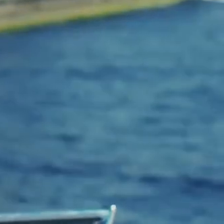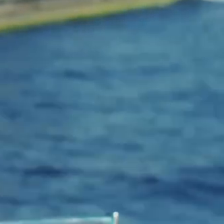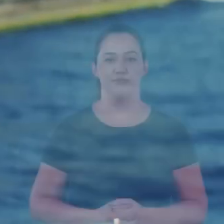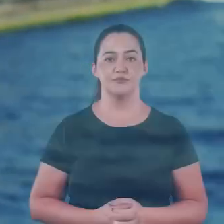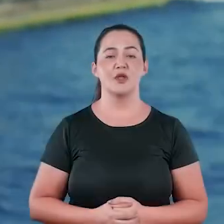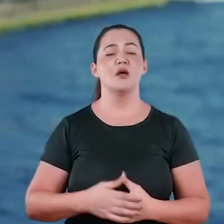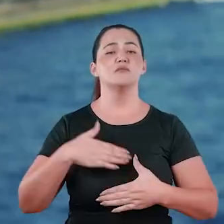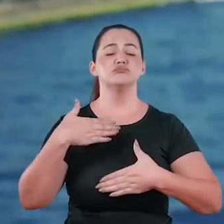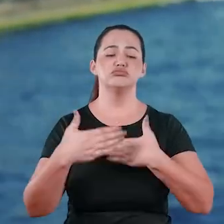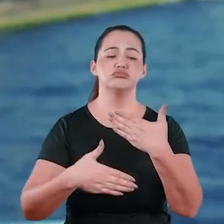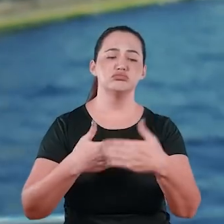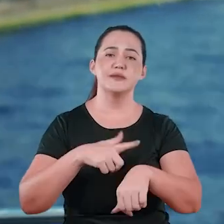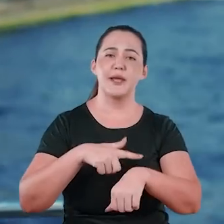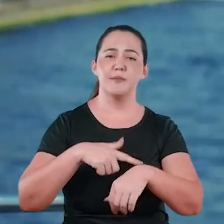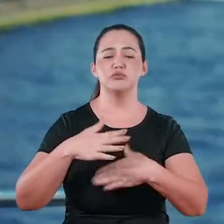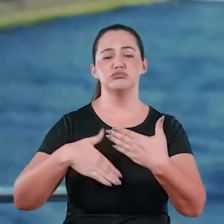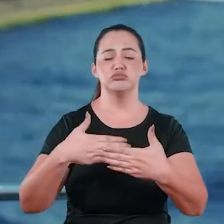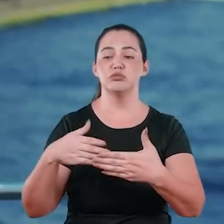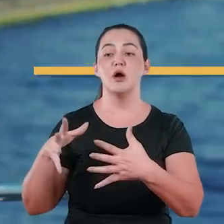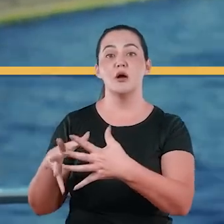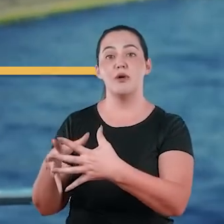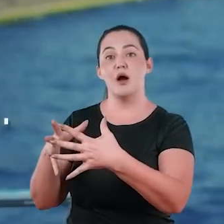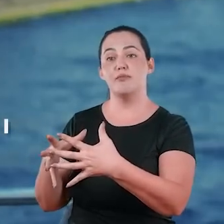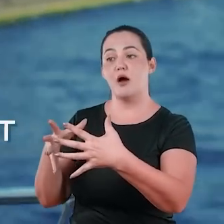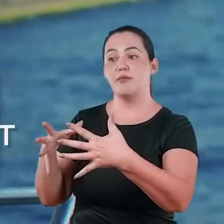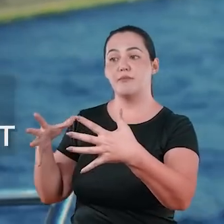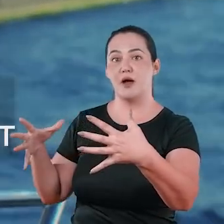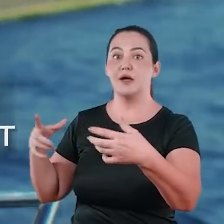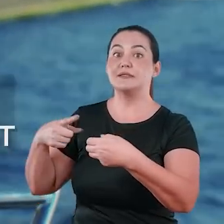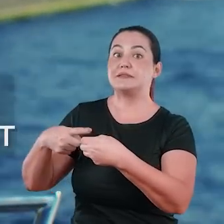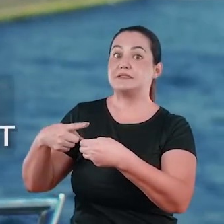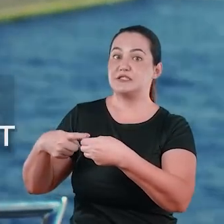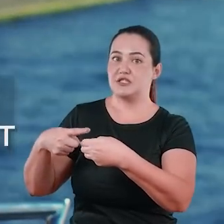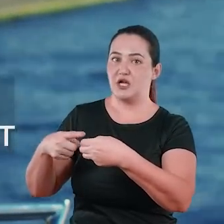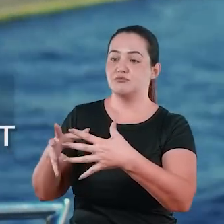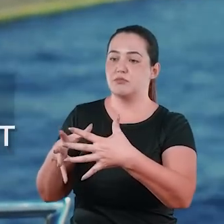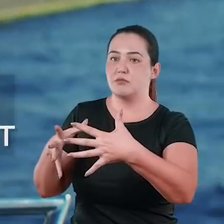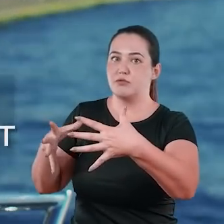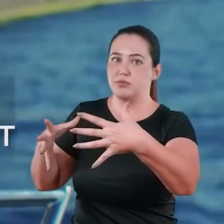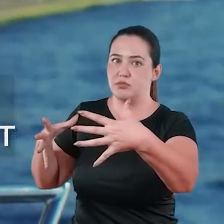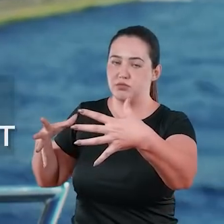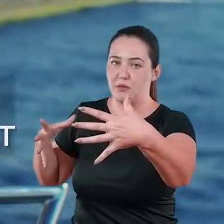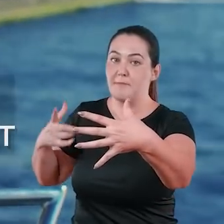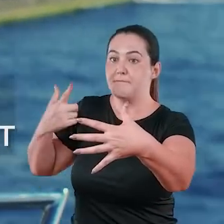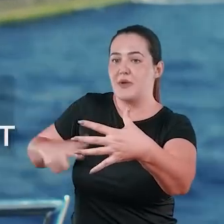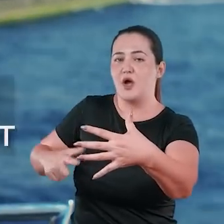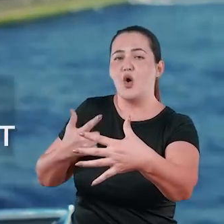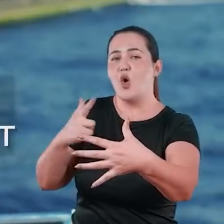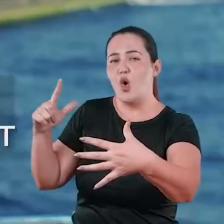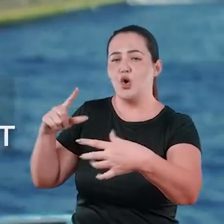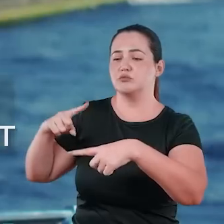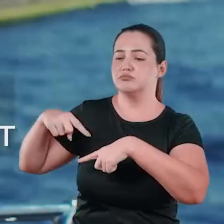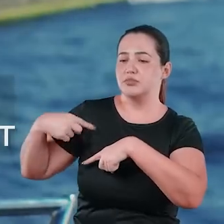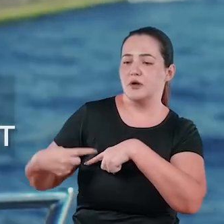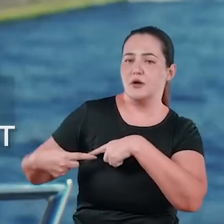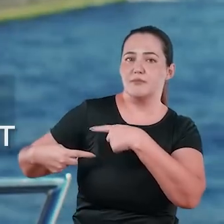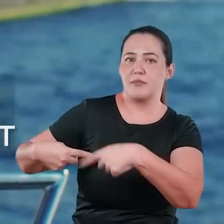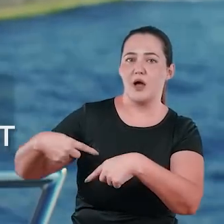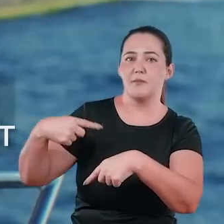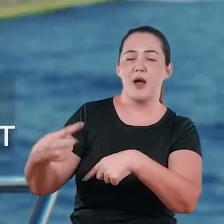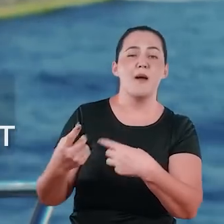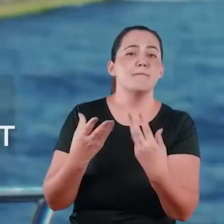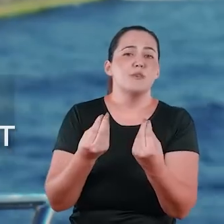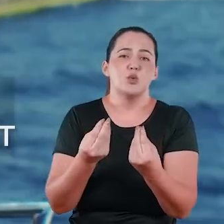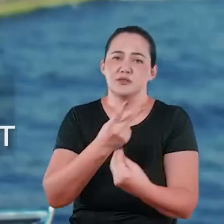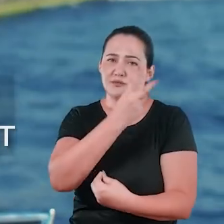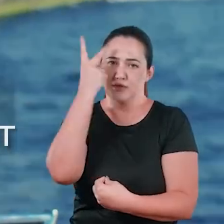Com o passar do tempo, Bizâncio foi crescendo, não necessariamente na época do rei Bizas, porém mais tarde. Vários